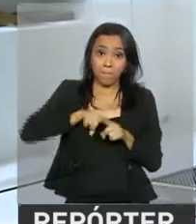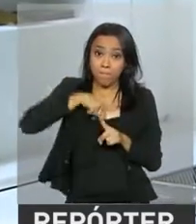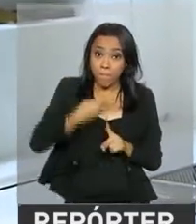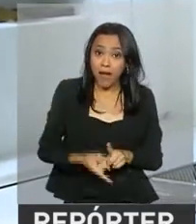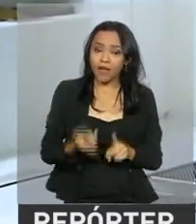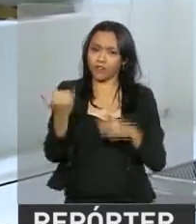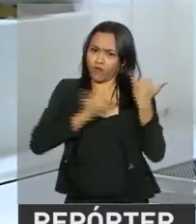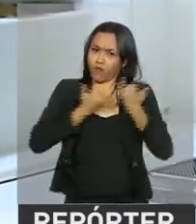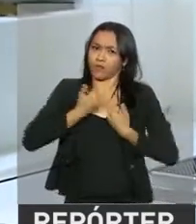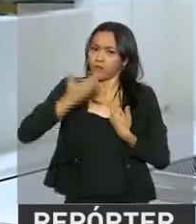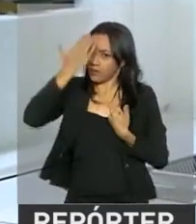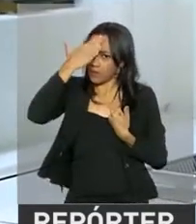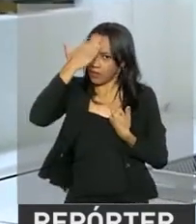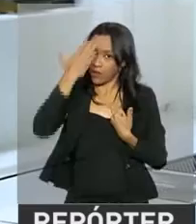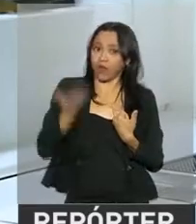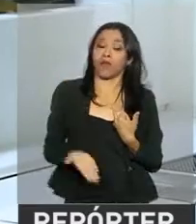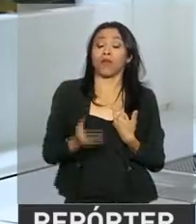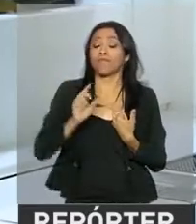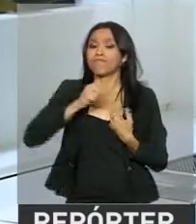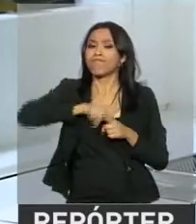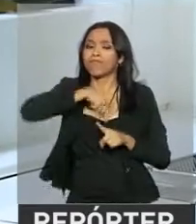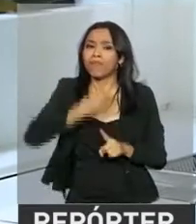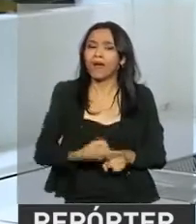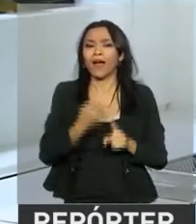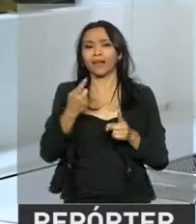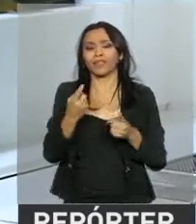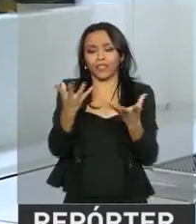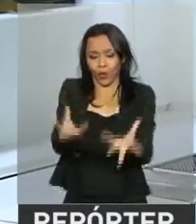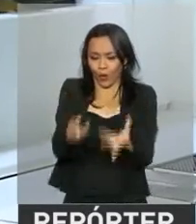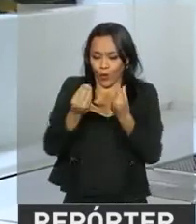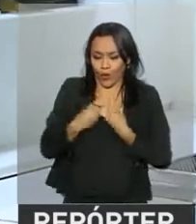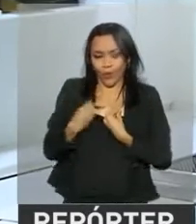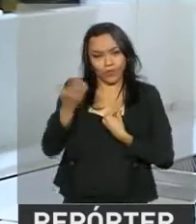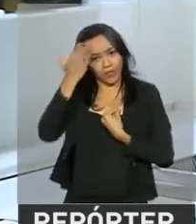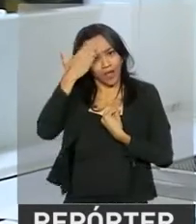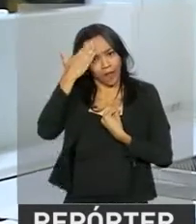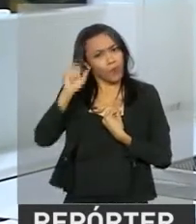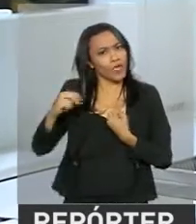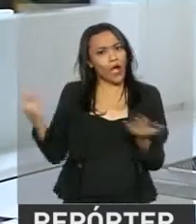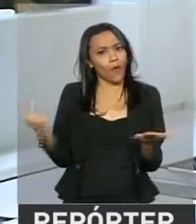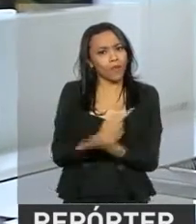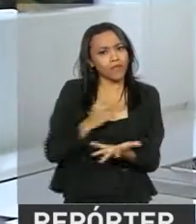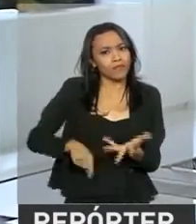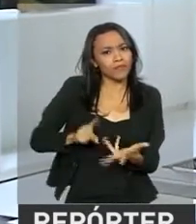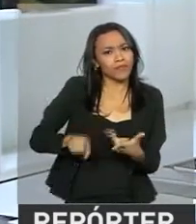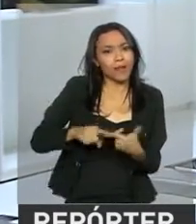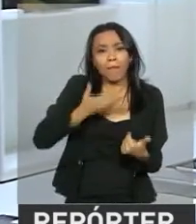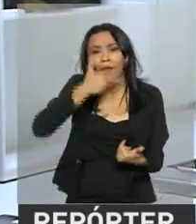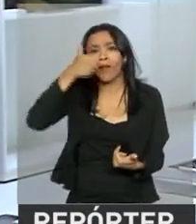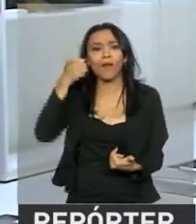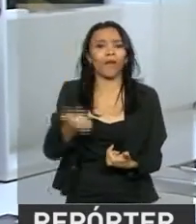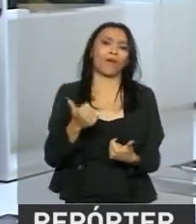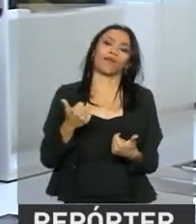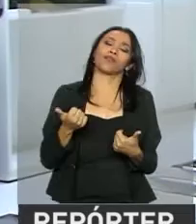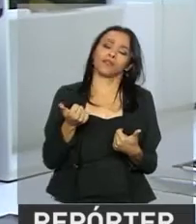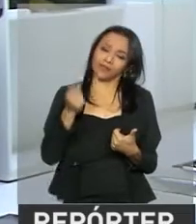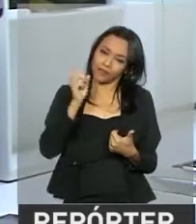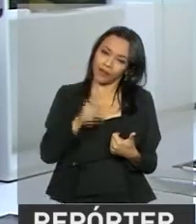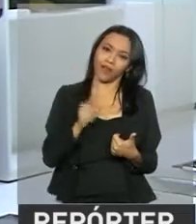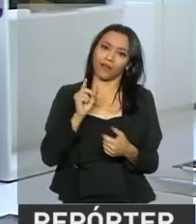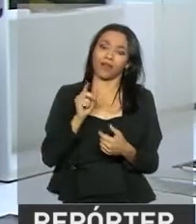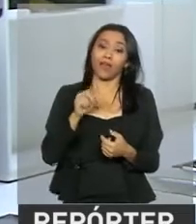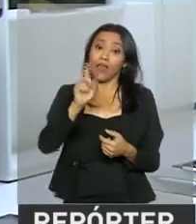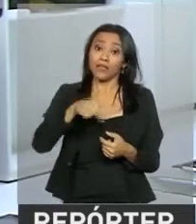informação à população tiver quanto mais informação chegar ao público em geral melhores nos seus nossos resultados essa essa